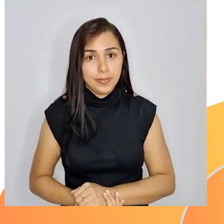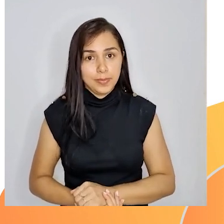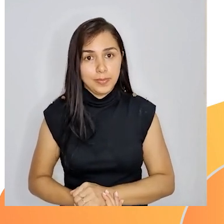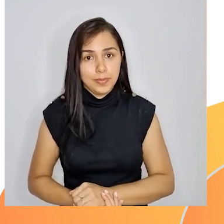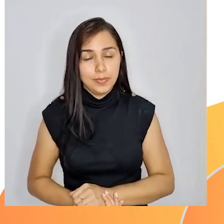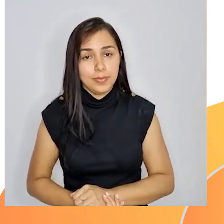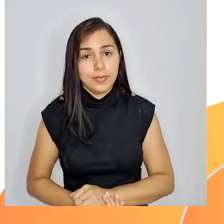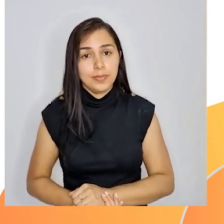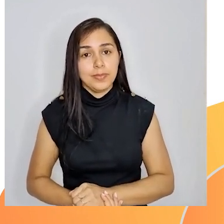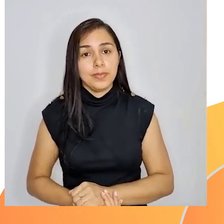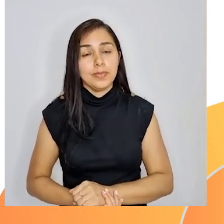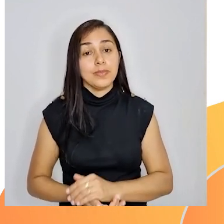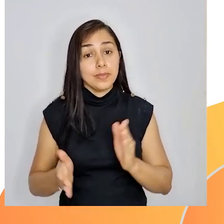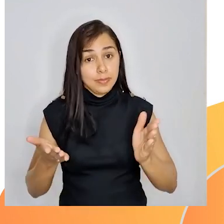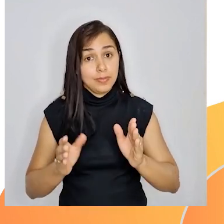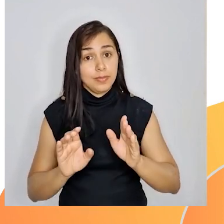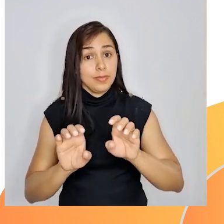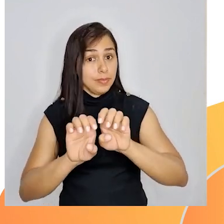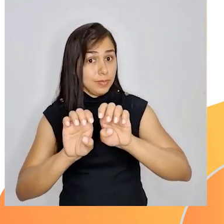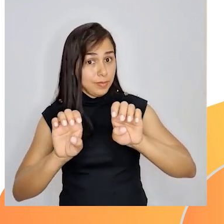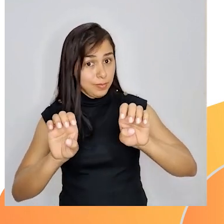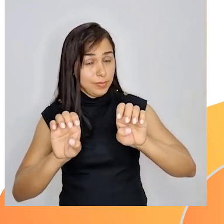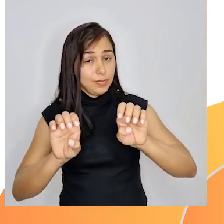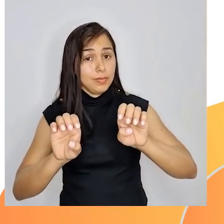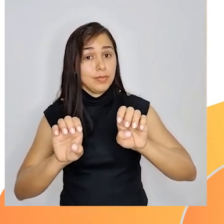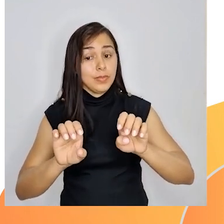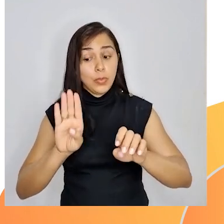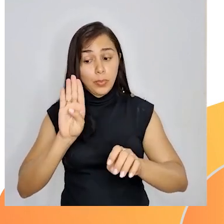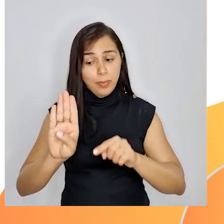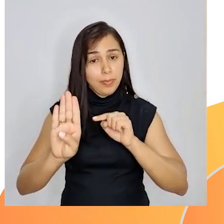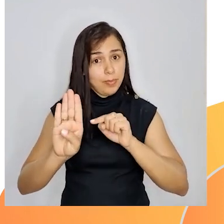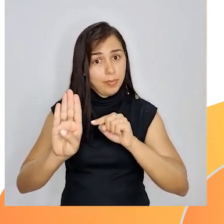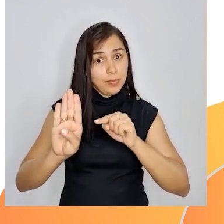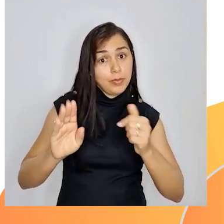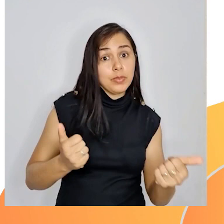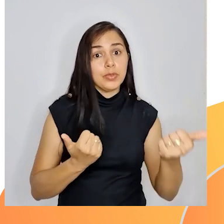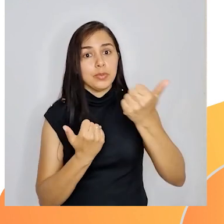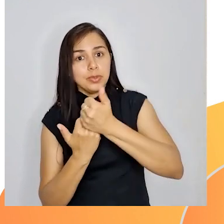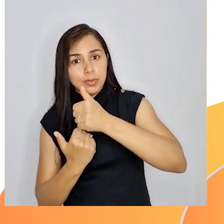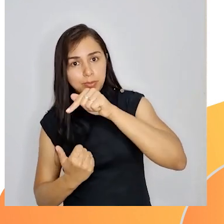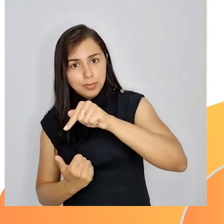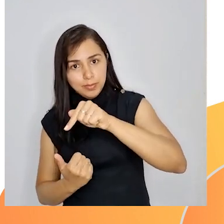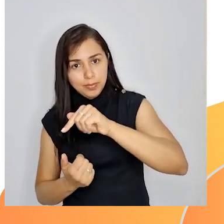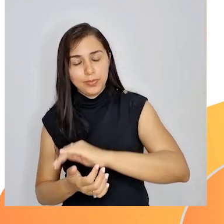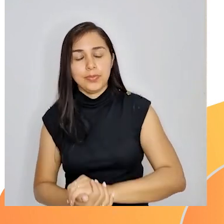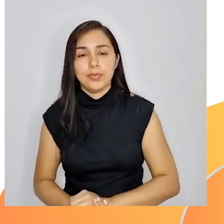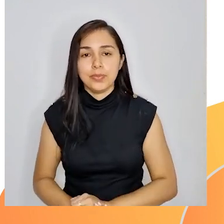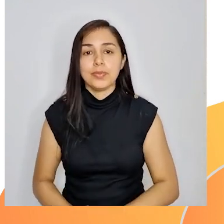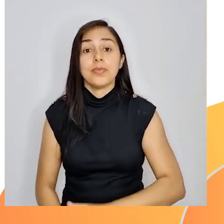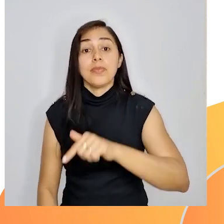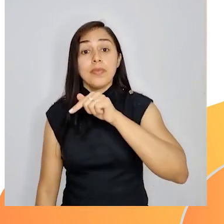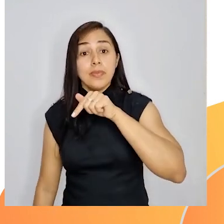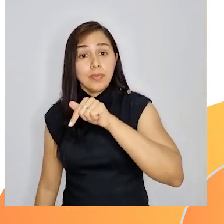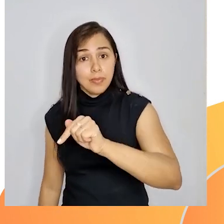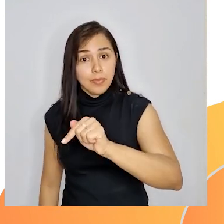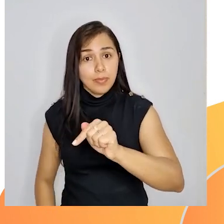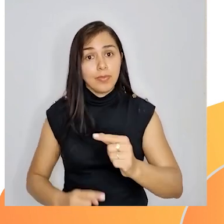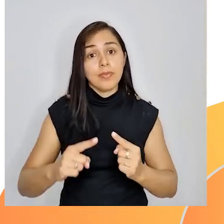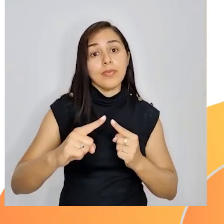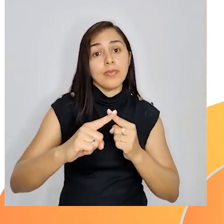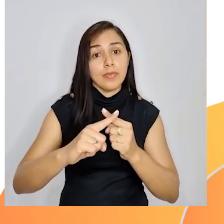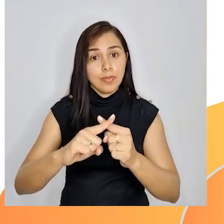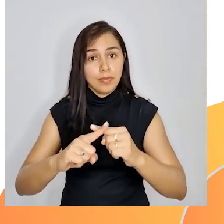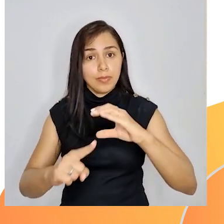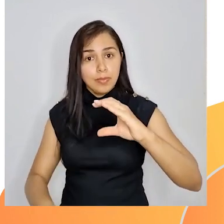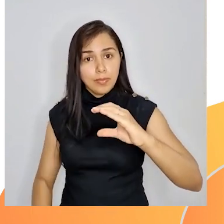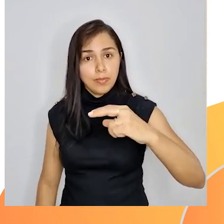equação e onde tem o b eu coloco 7 7 x c = 28 quando